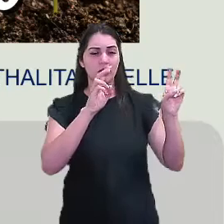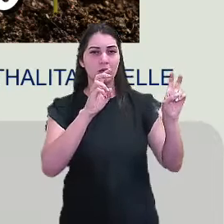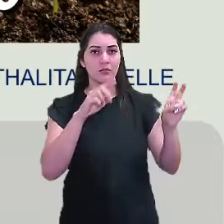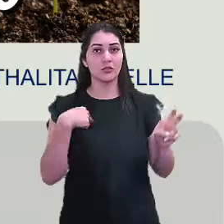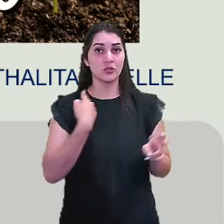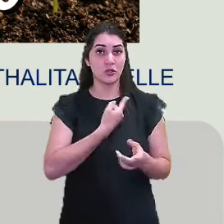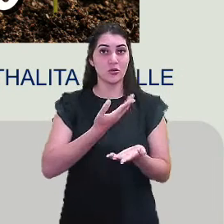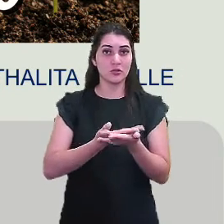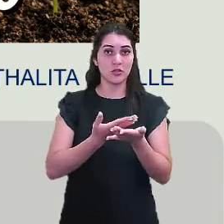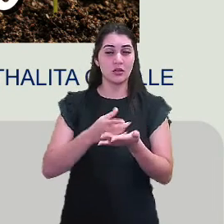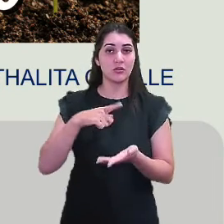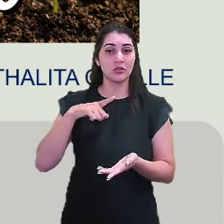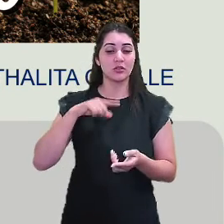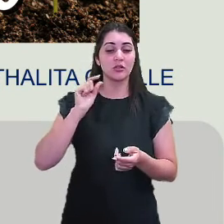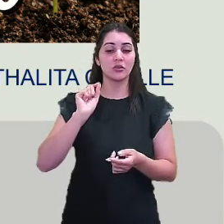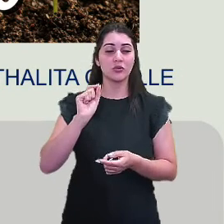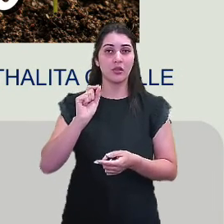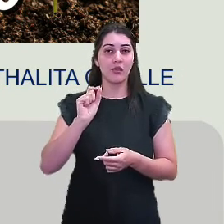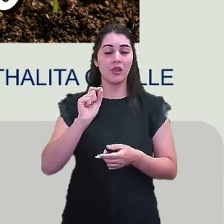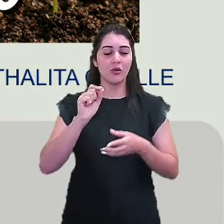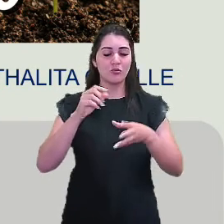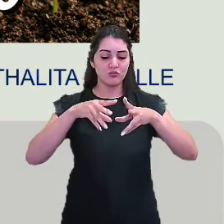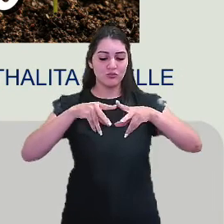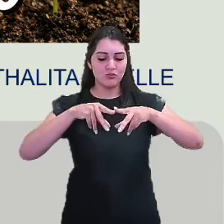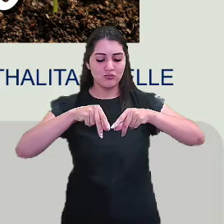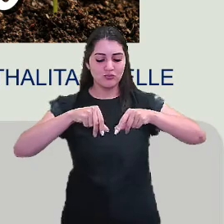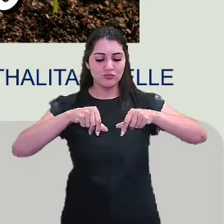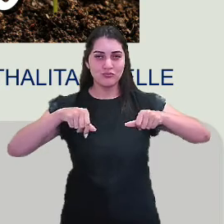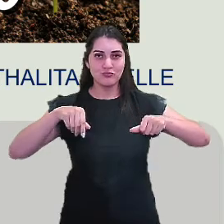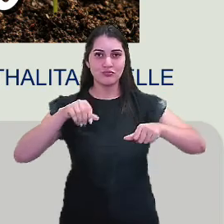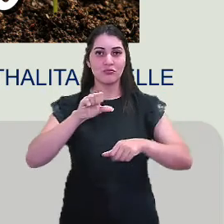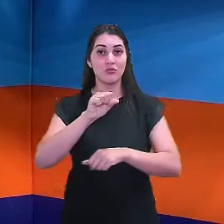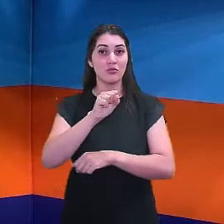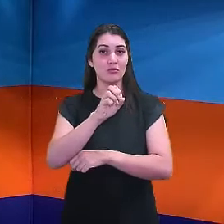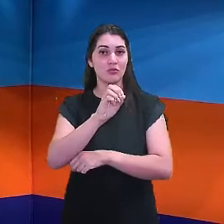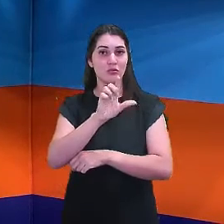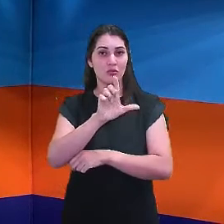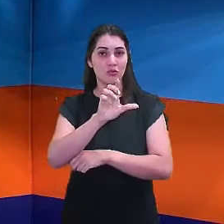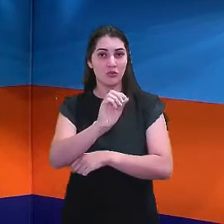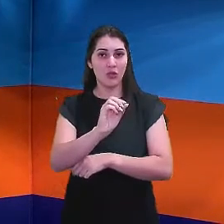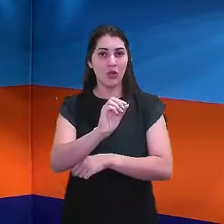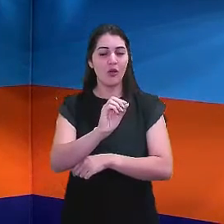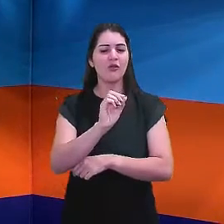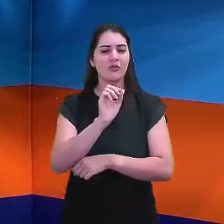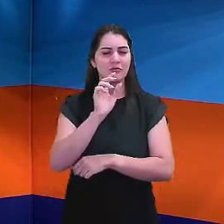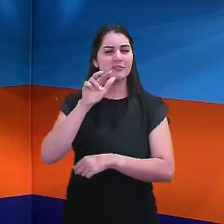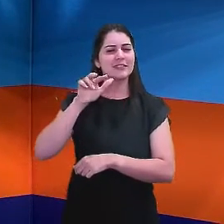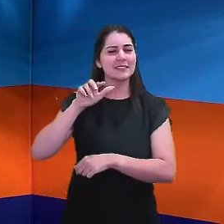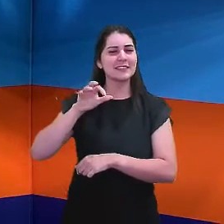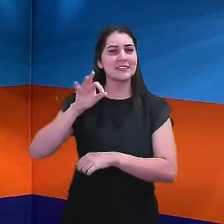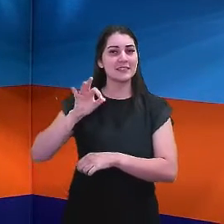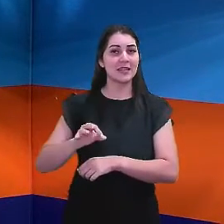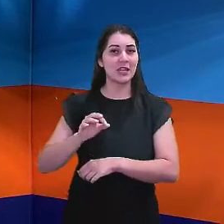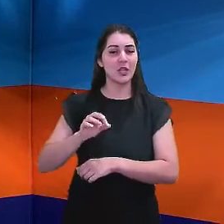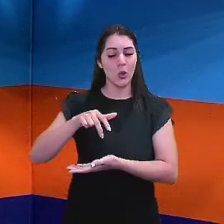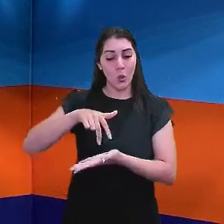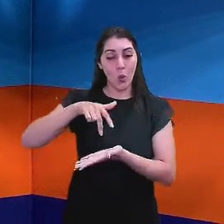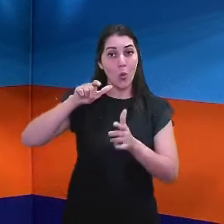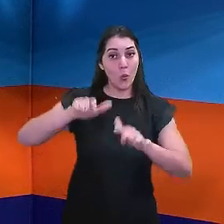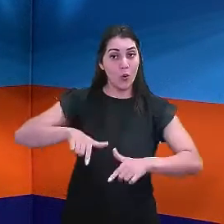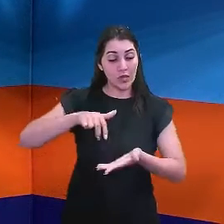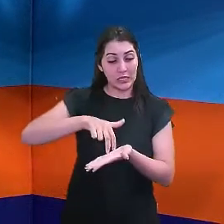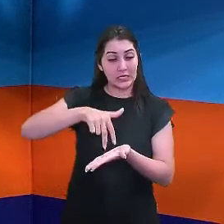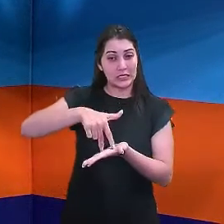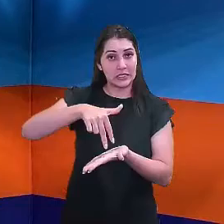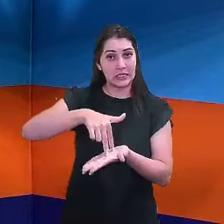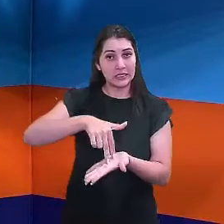aula, temos aqui o solo. Isso mesmo, onde a gente pisa, onde a gente anda e tudo mais.